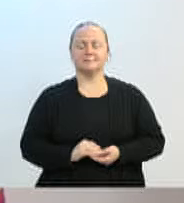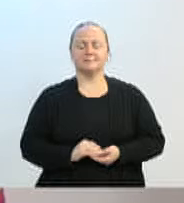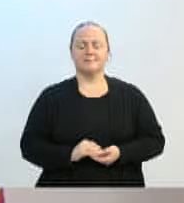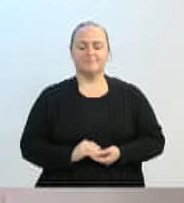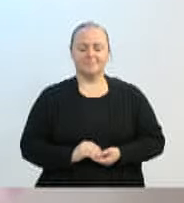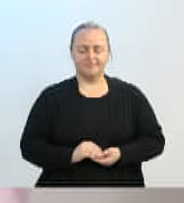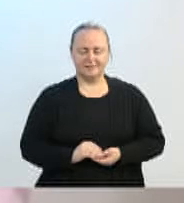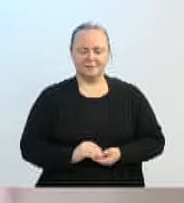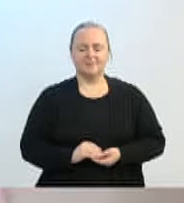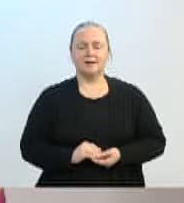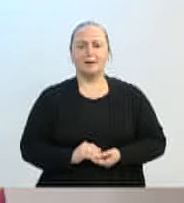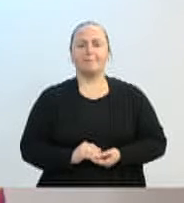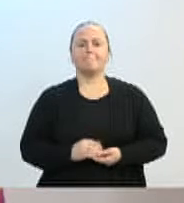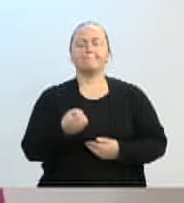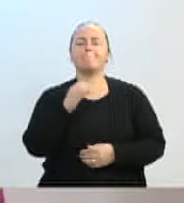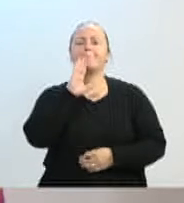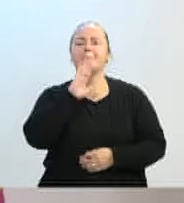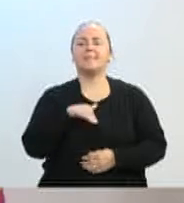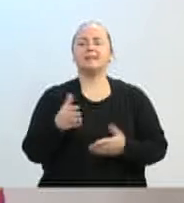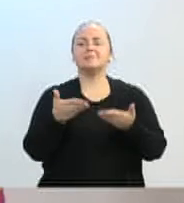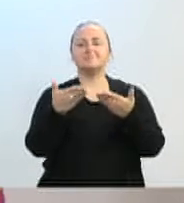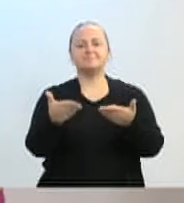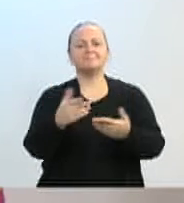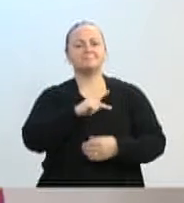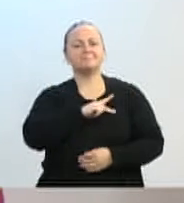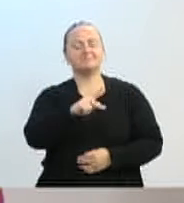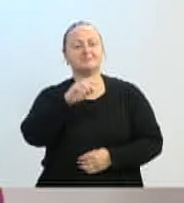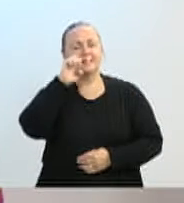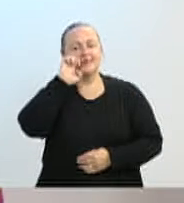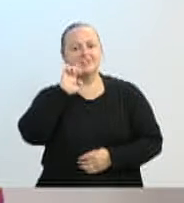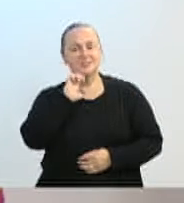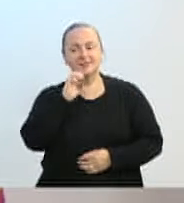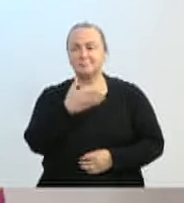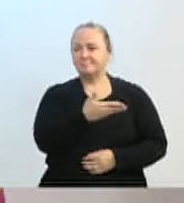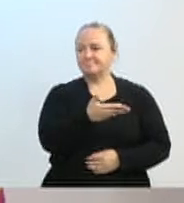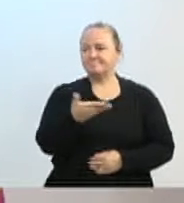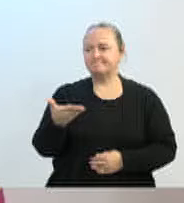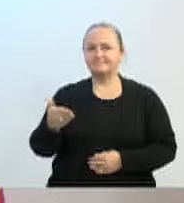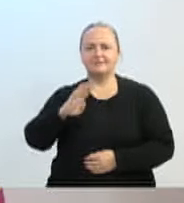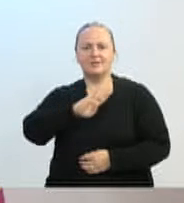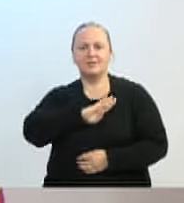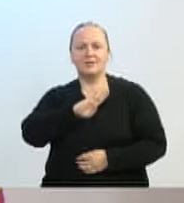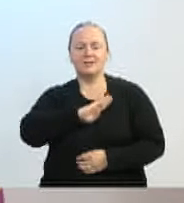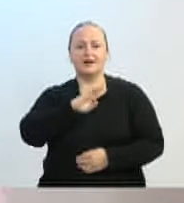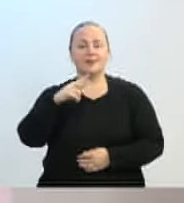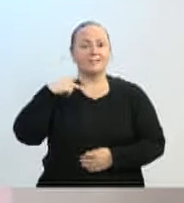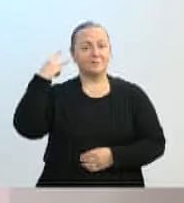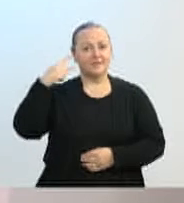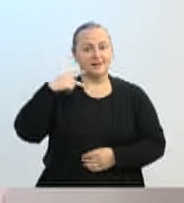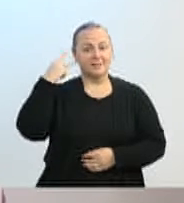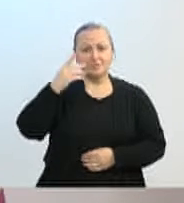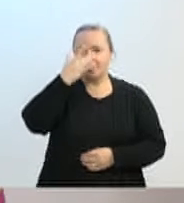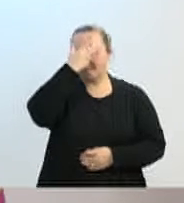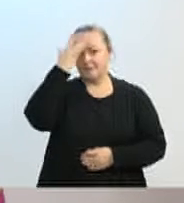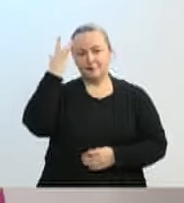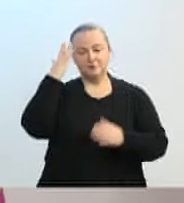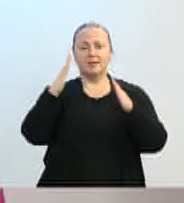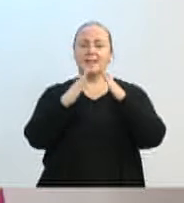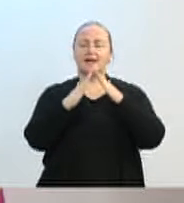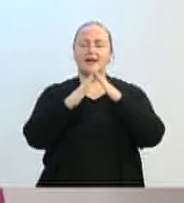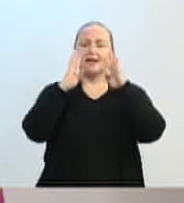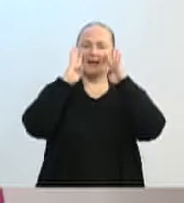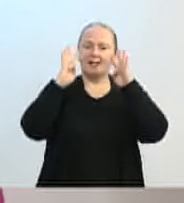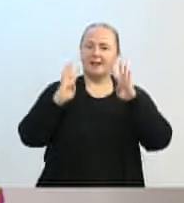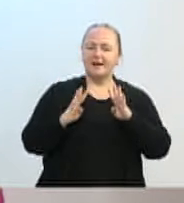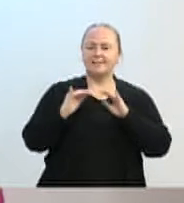Muito boa tarde, senhor presidente, Egídio Becauser, demais colegas vereadores, também quem nos acompanha em casa pela TVL, pela